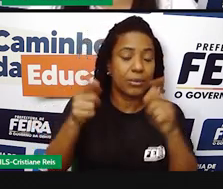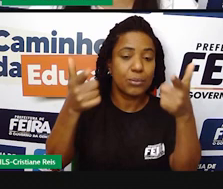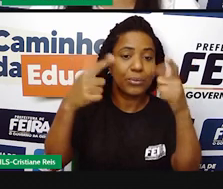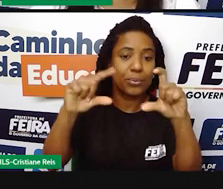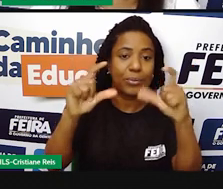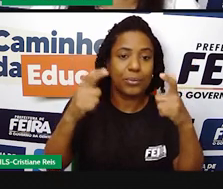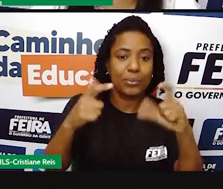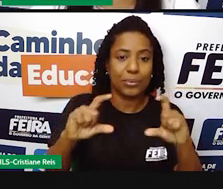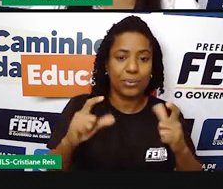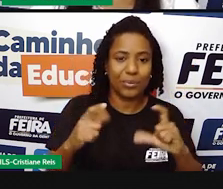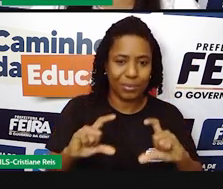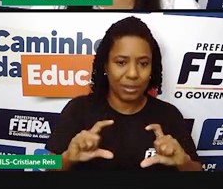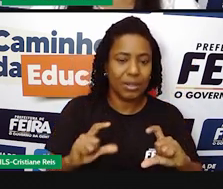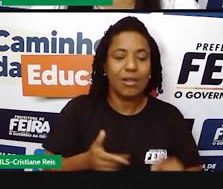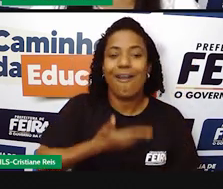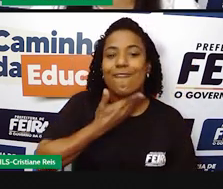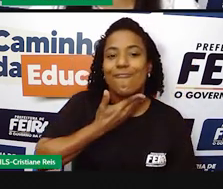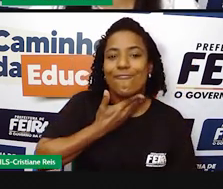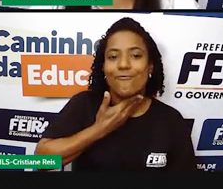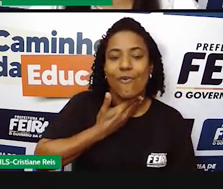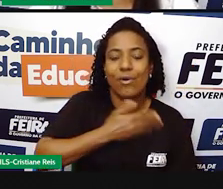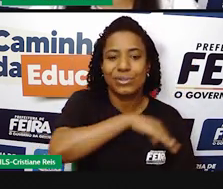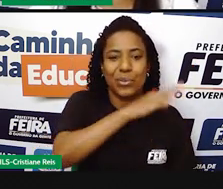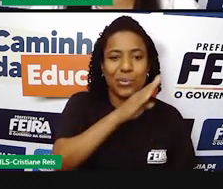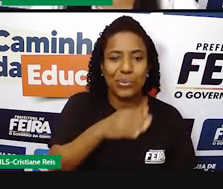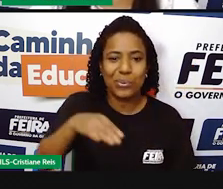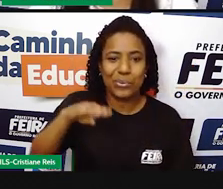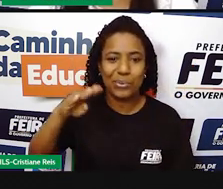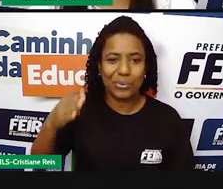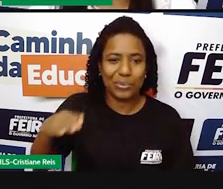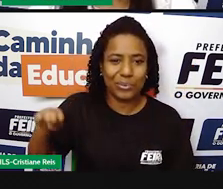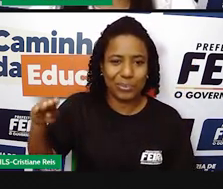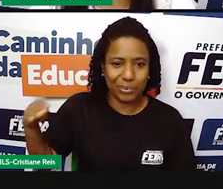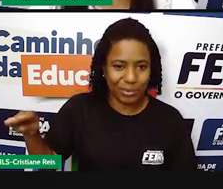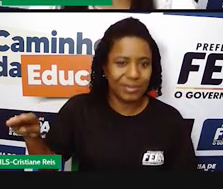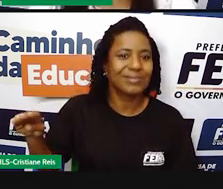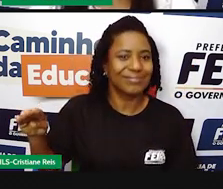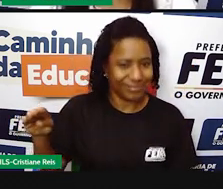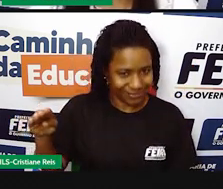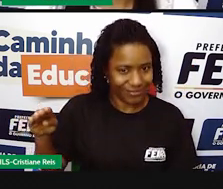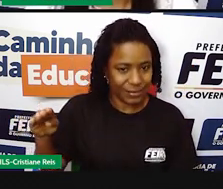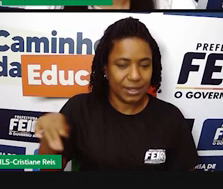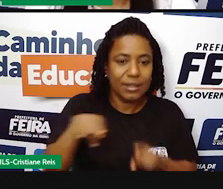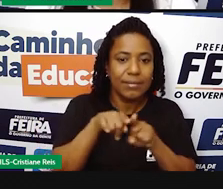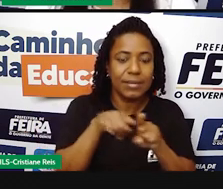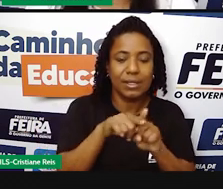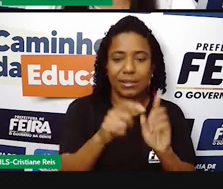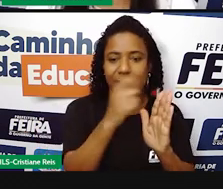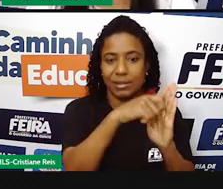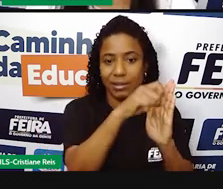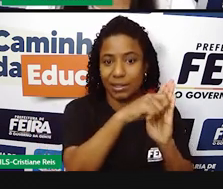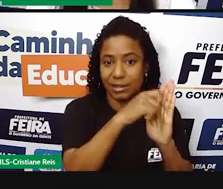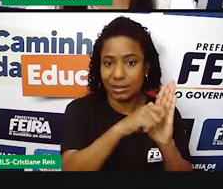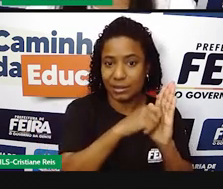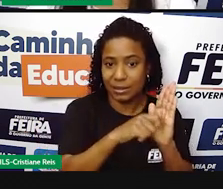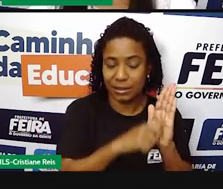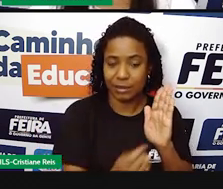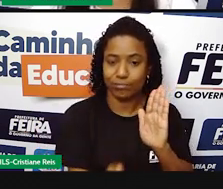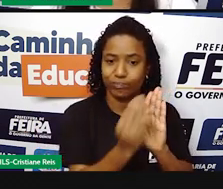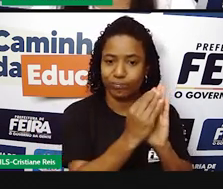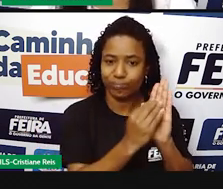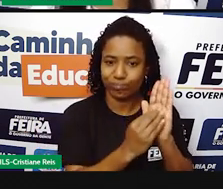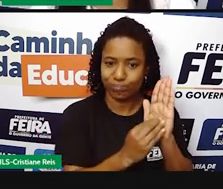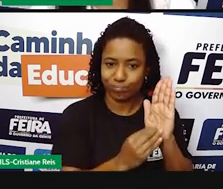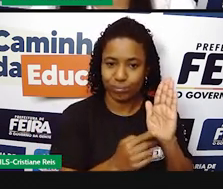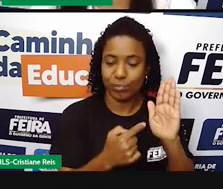nossa entonação, né? Na nossa voz. Mas elas aparecem sim na escrita. E aí ela é muito importante porque